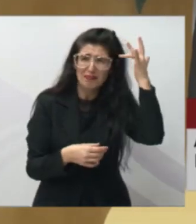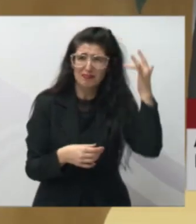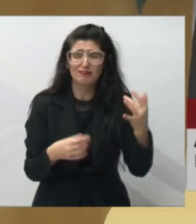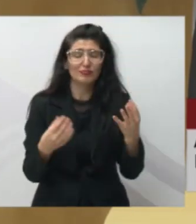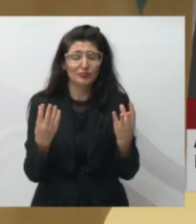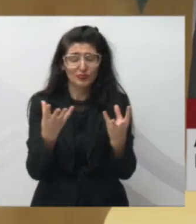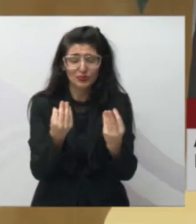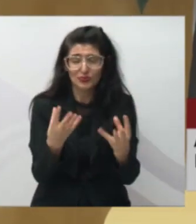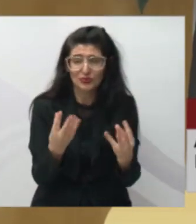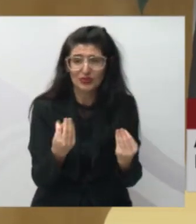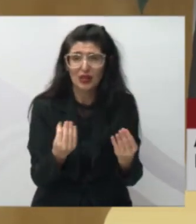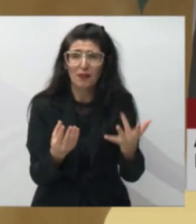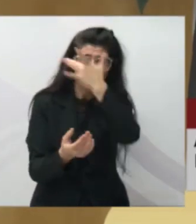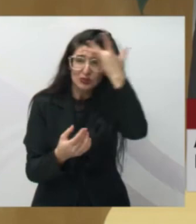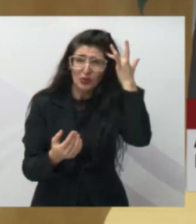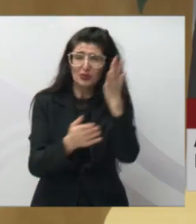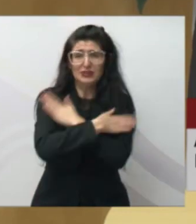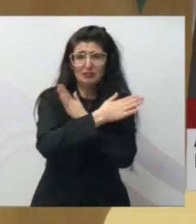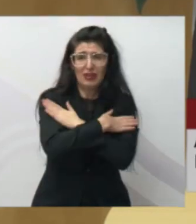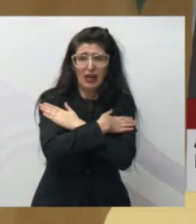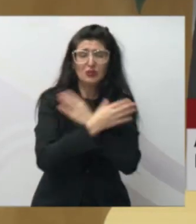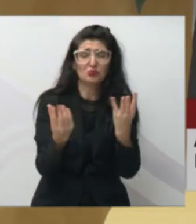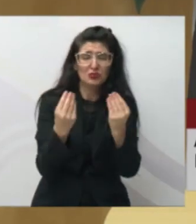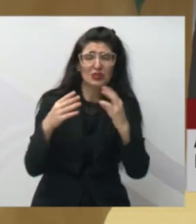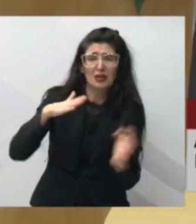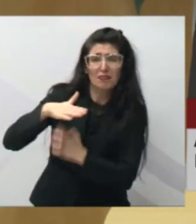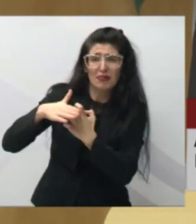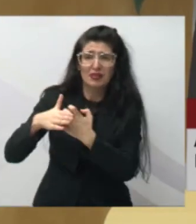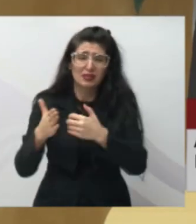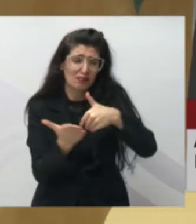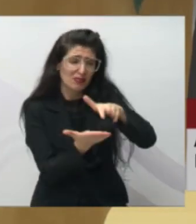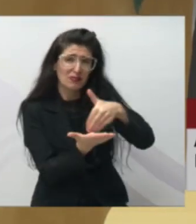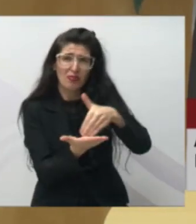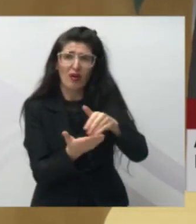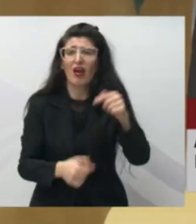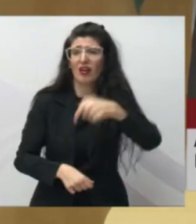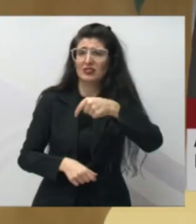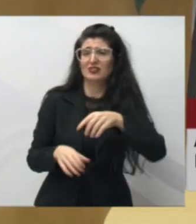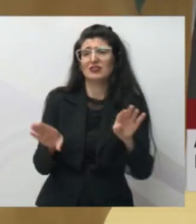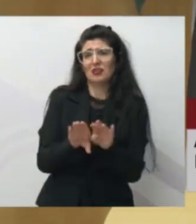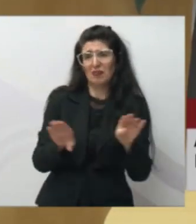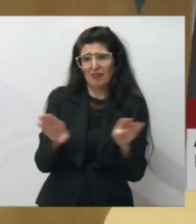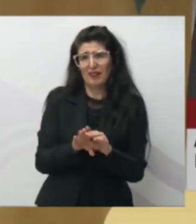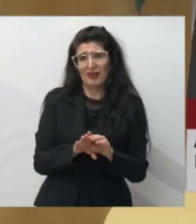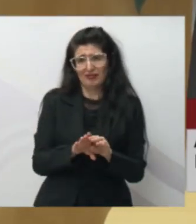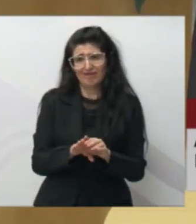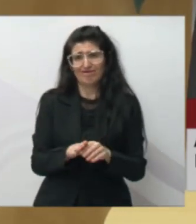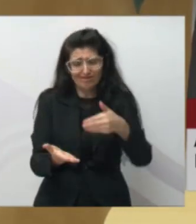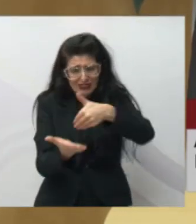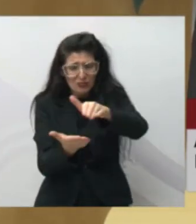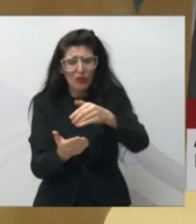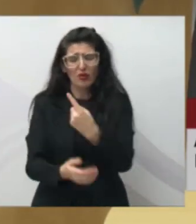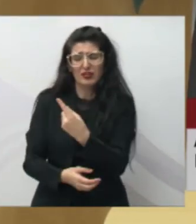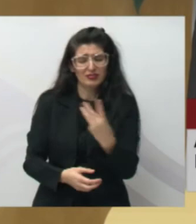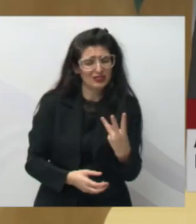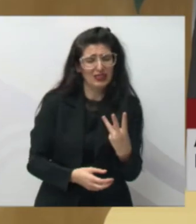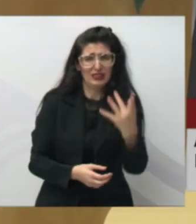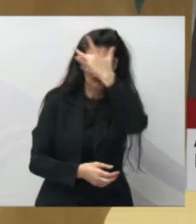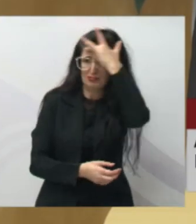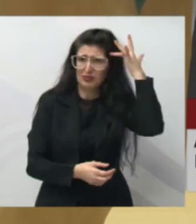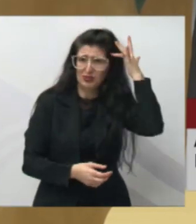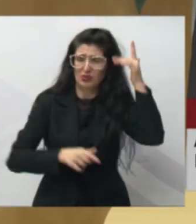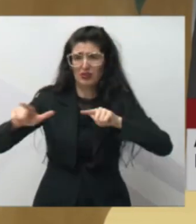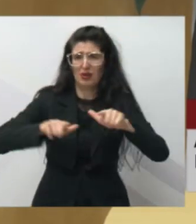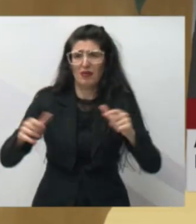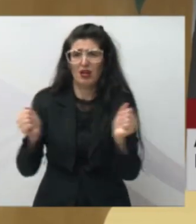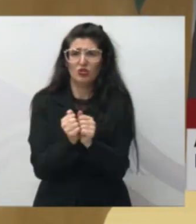mais, infelizmente. E agora nós aqui também vamos demitir, nesse momento, 13 funcionários, 13 assessores, sabendo